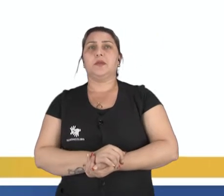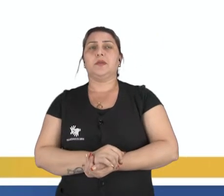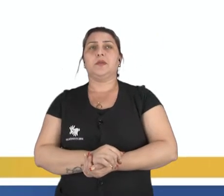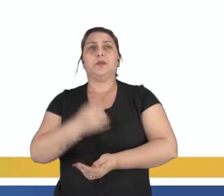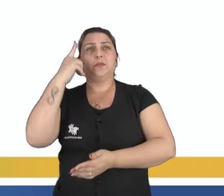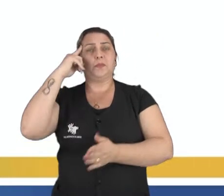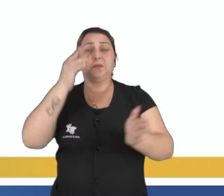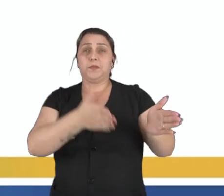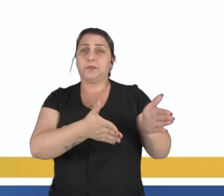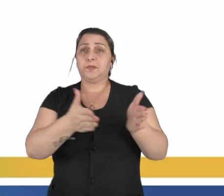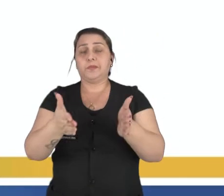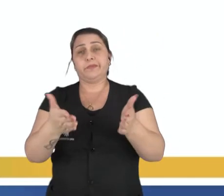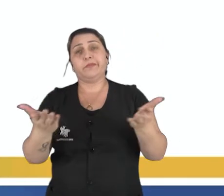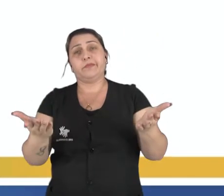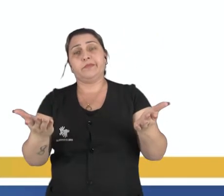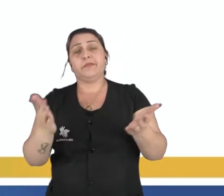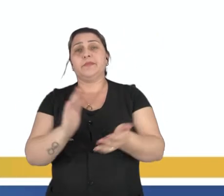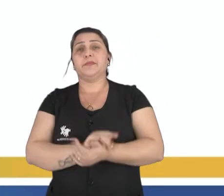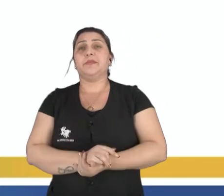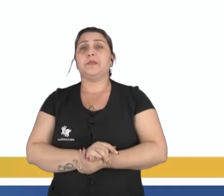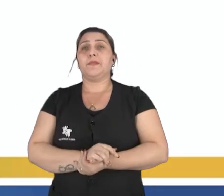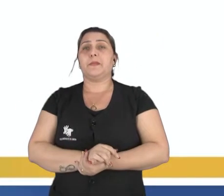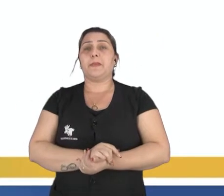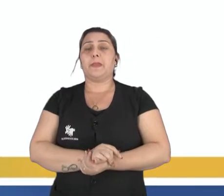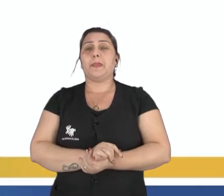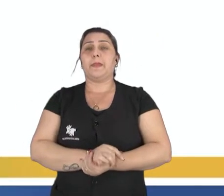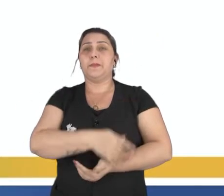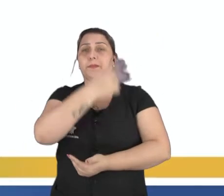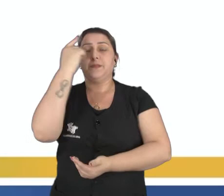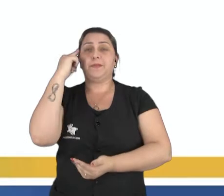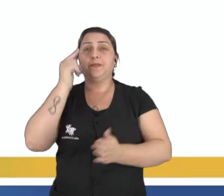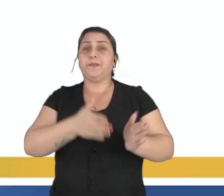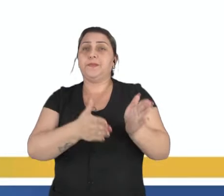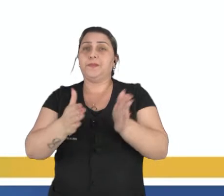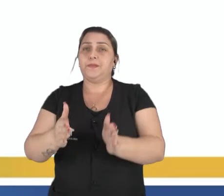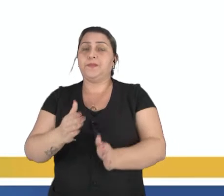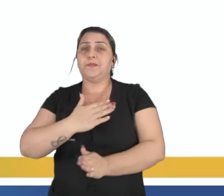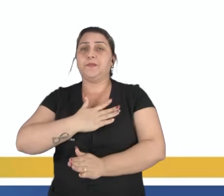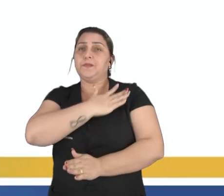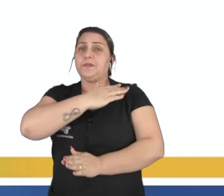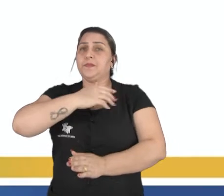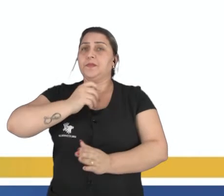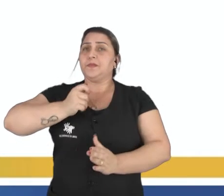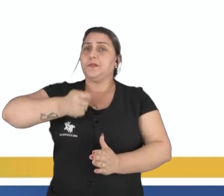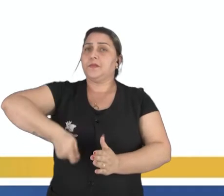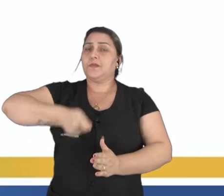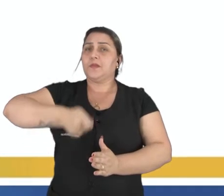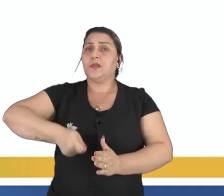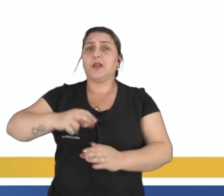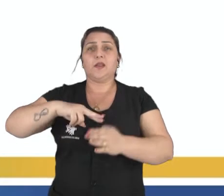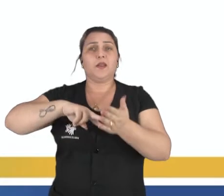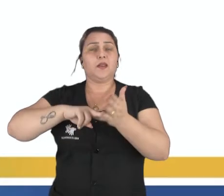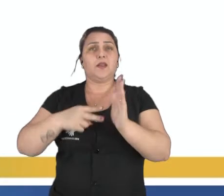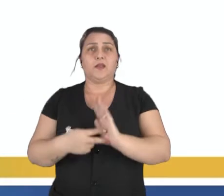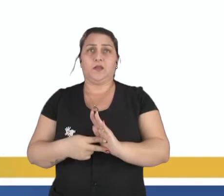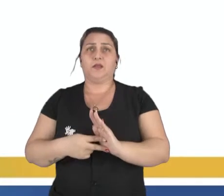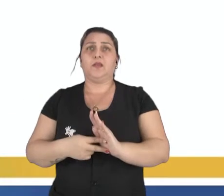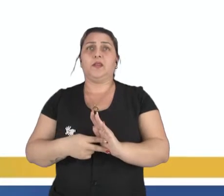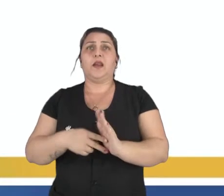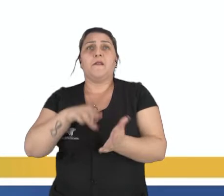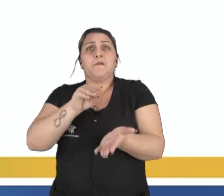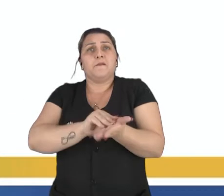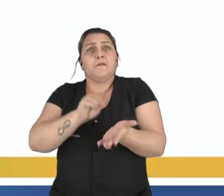militar, né? Só que, ao contrário do que muitos pensam, o período da ditadura militar não significou